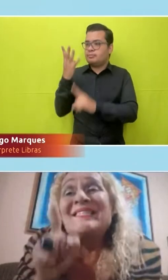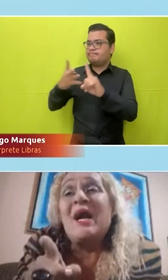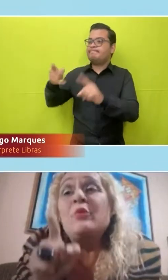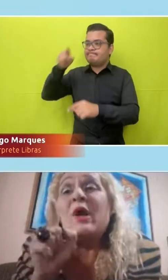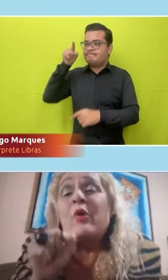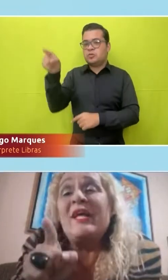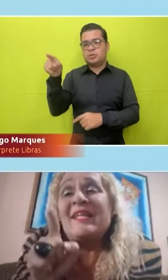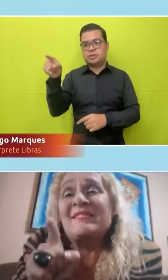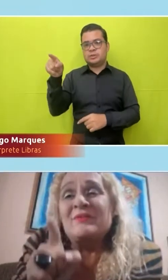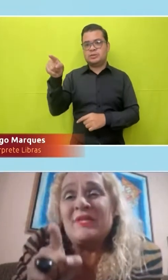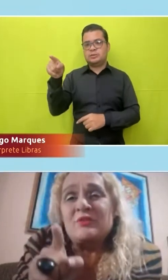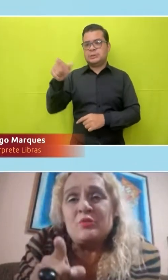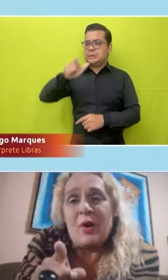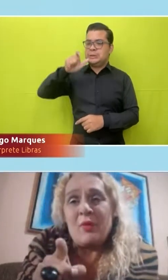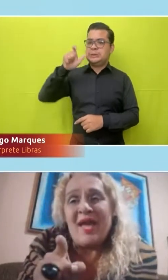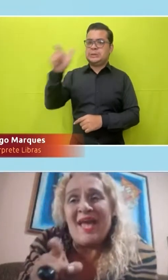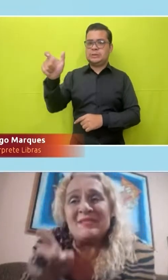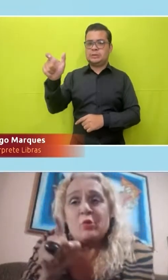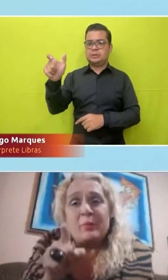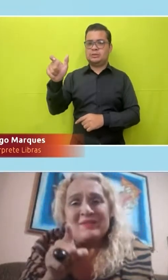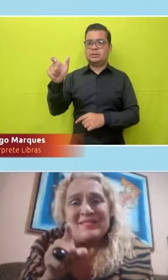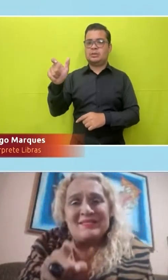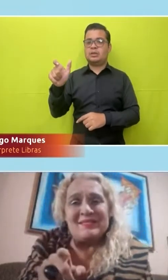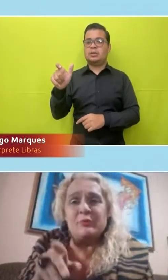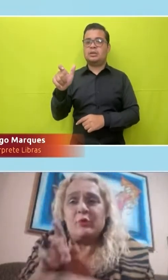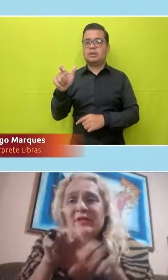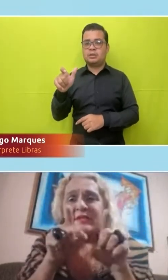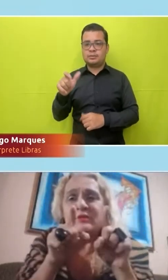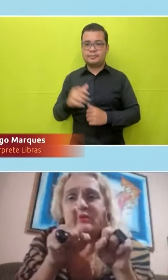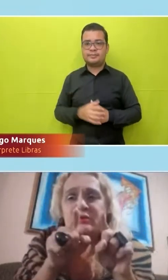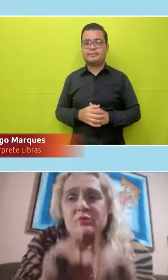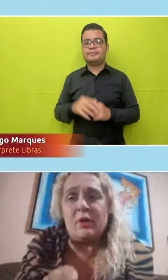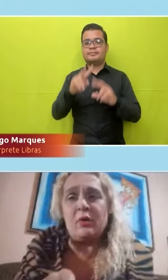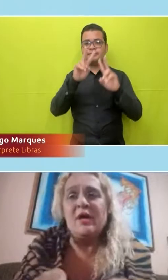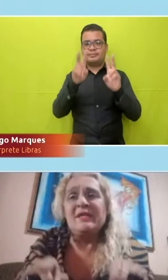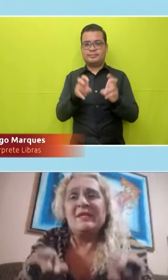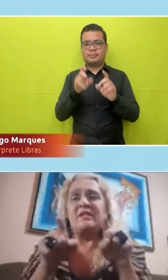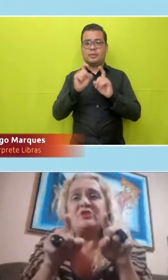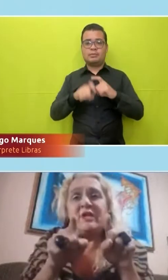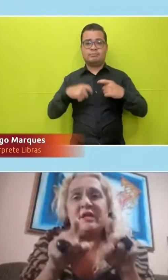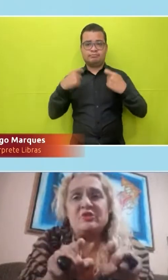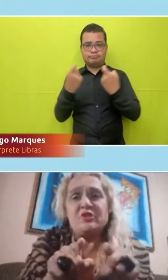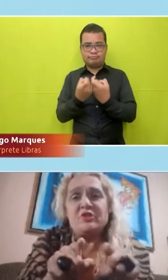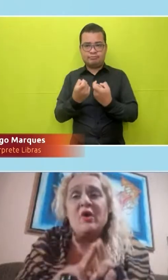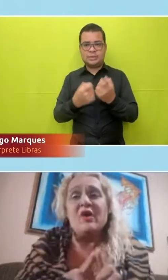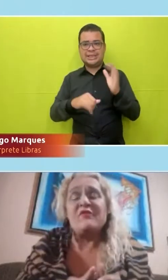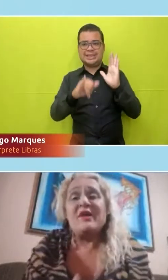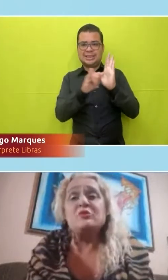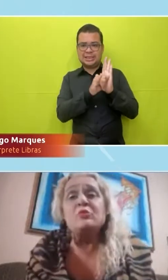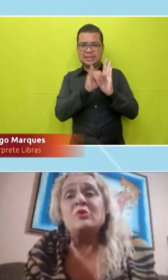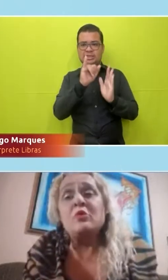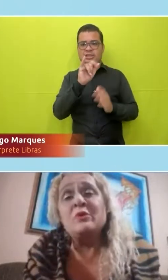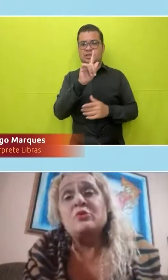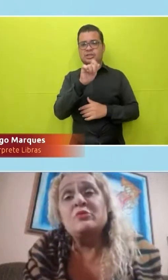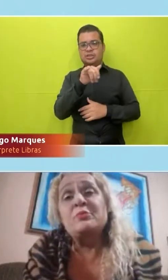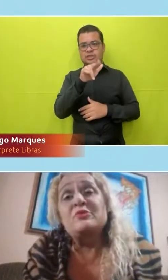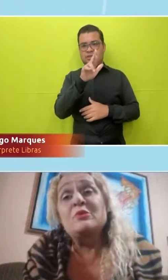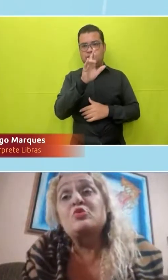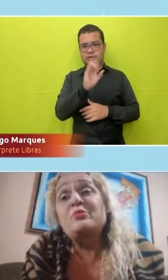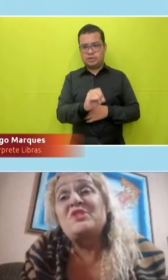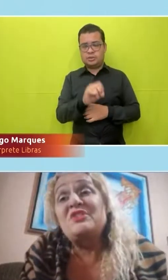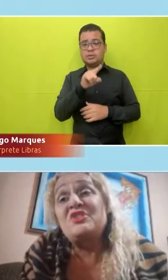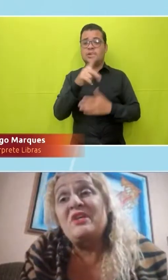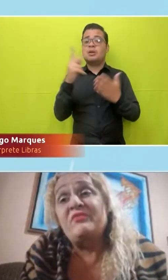e culpabilização da orientação sexual. Essa culpabilização da orientação sexual, da identidade de gênero, faz uma